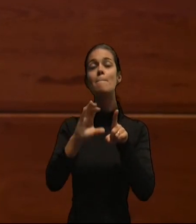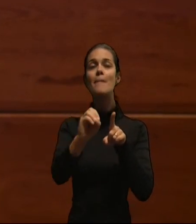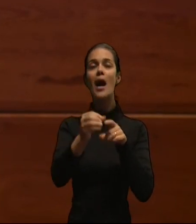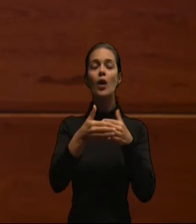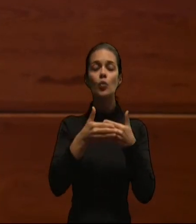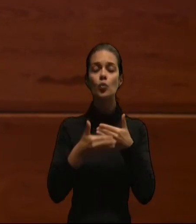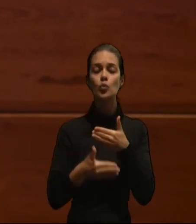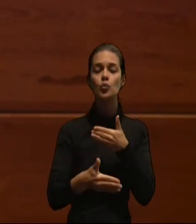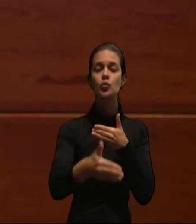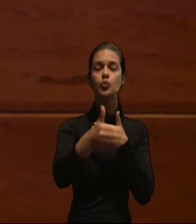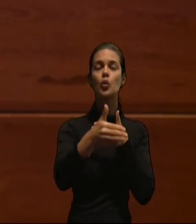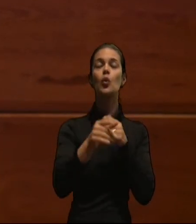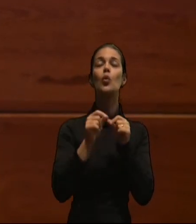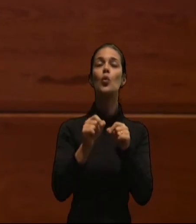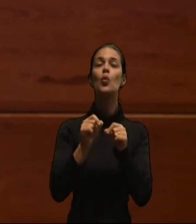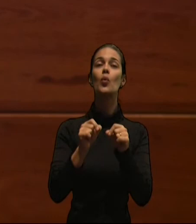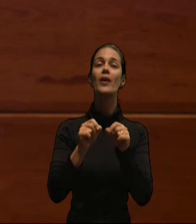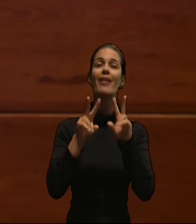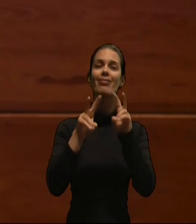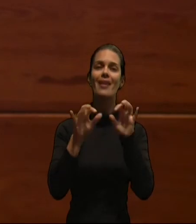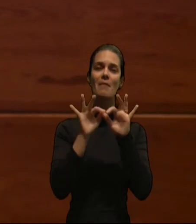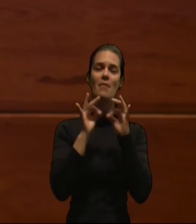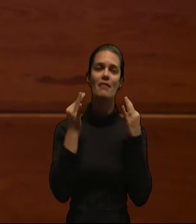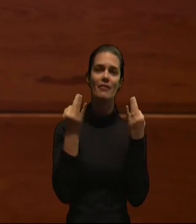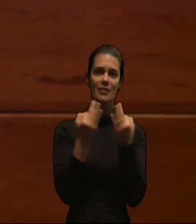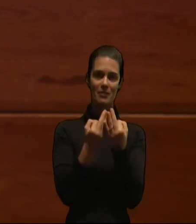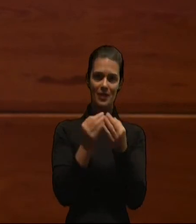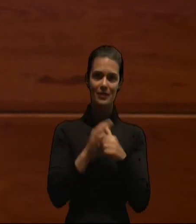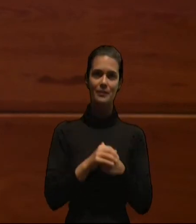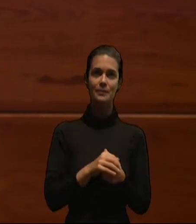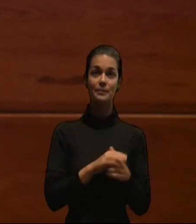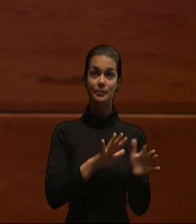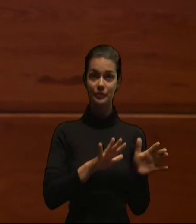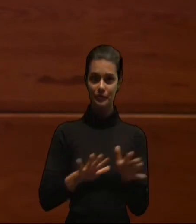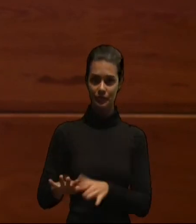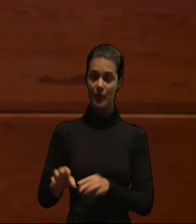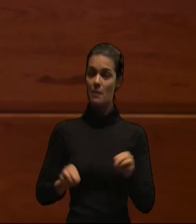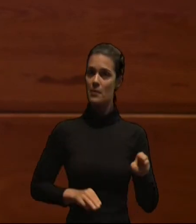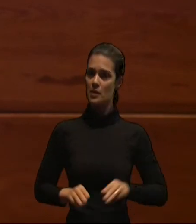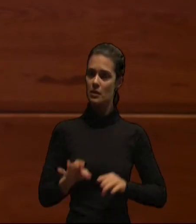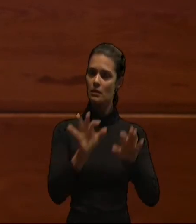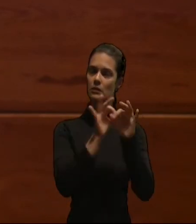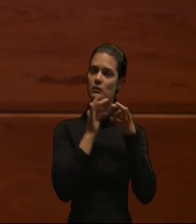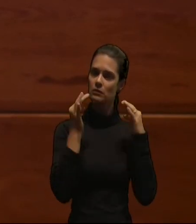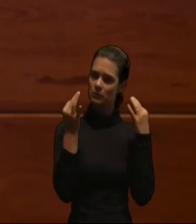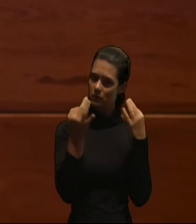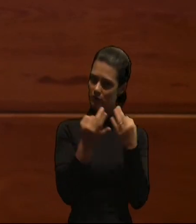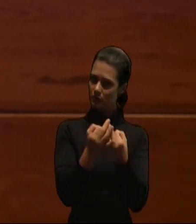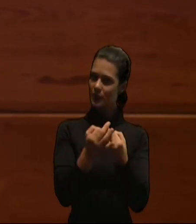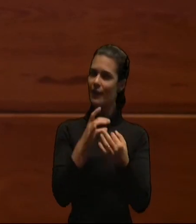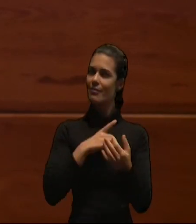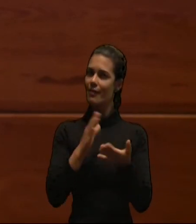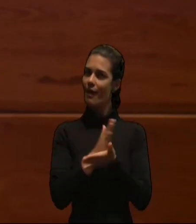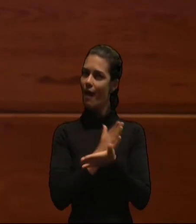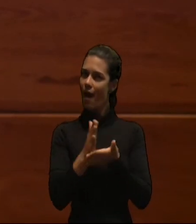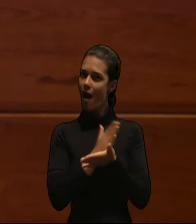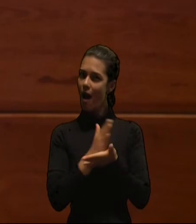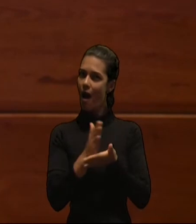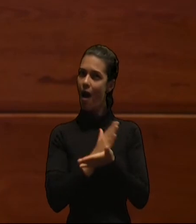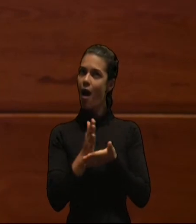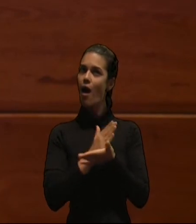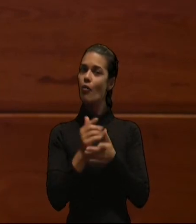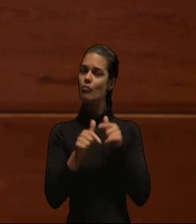família. Inclusive, falando em família, o nosso Ministério de Família, Família da Igreja, estará com algumas atividades